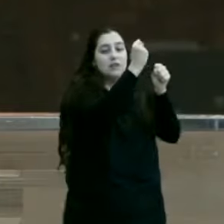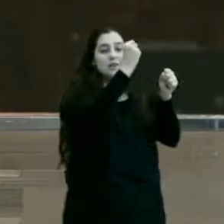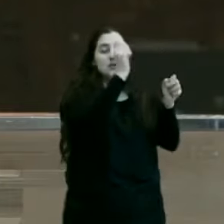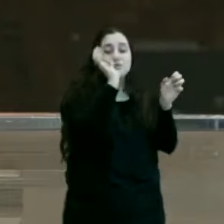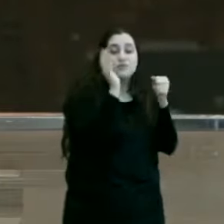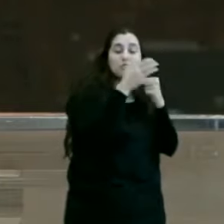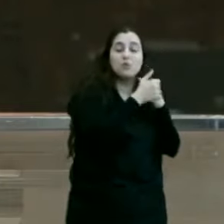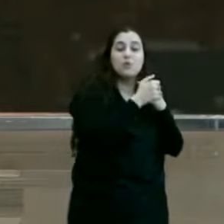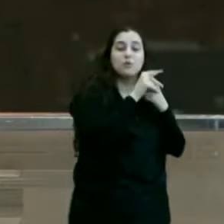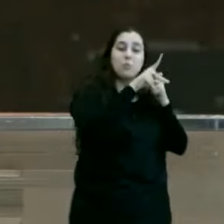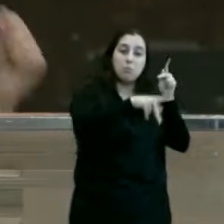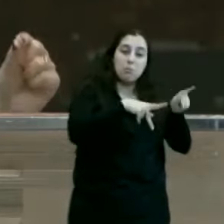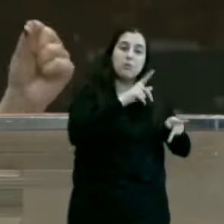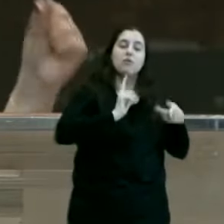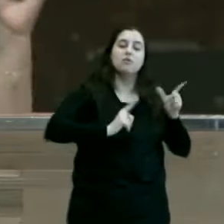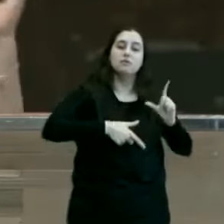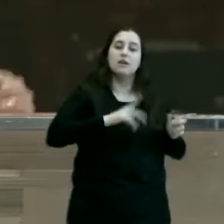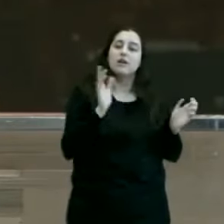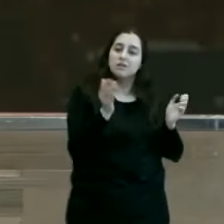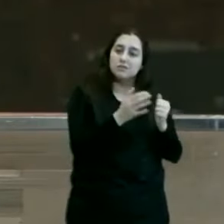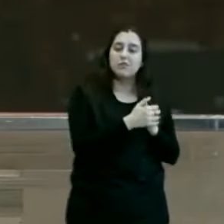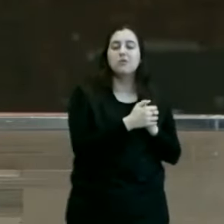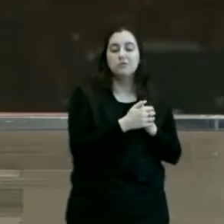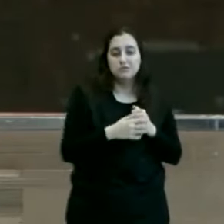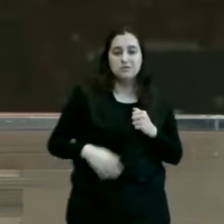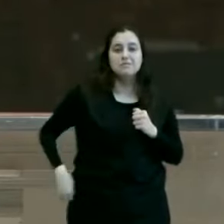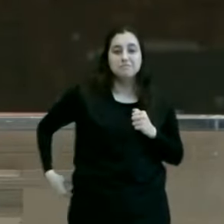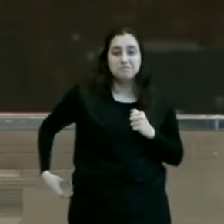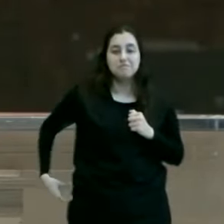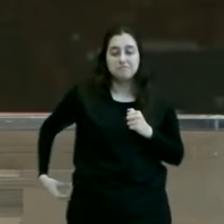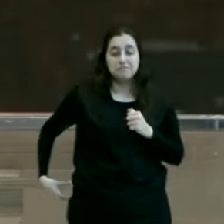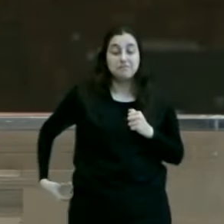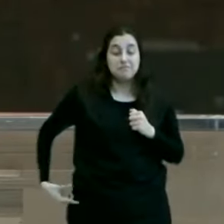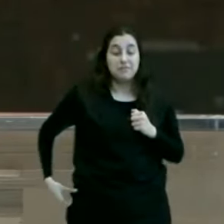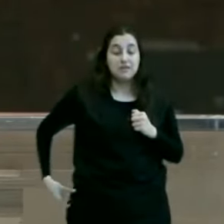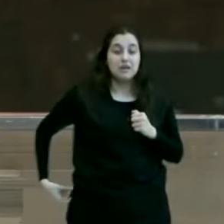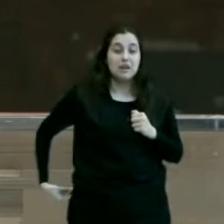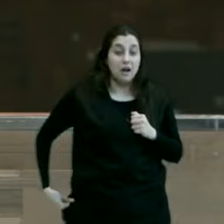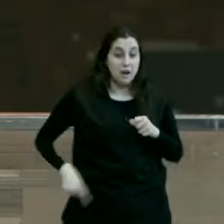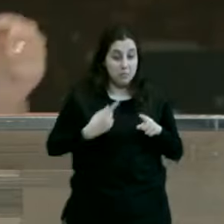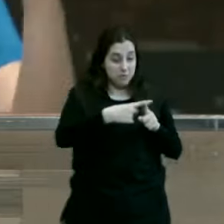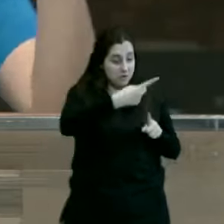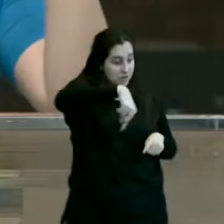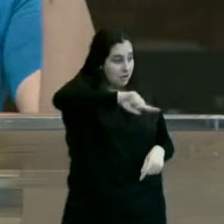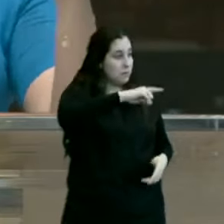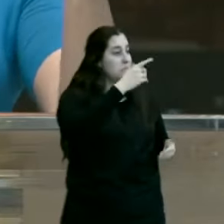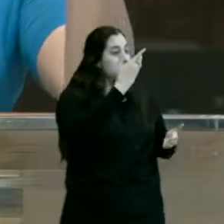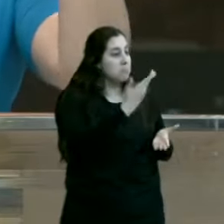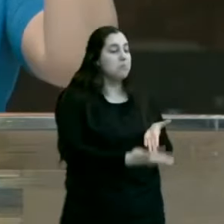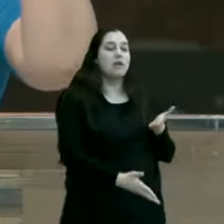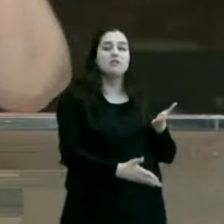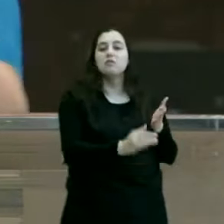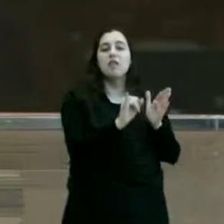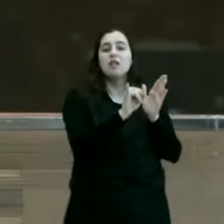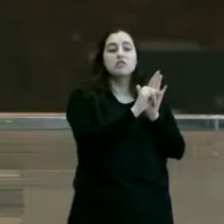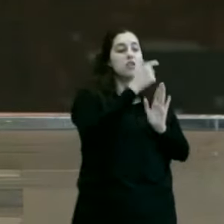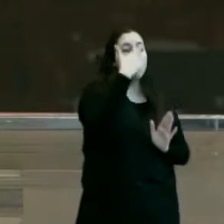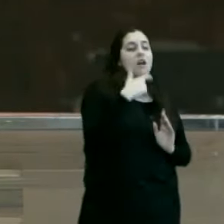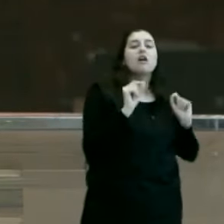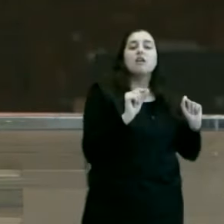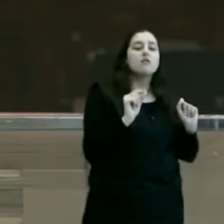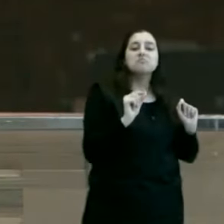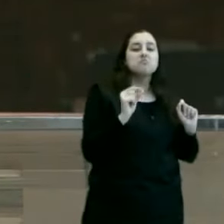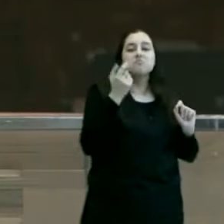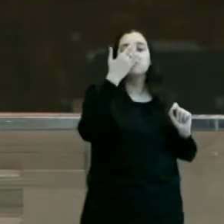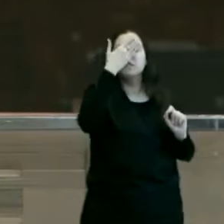de Israel estava escondido, porque eles tinham perdido a sua identidade,